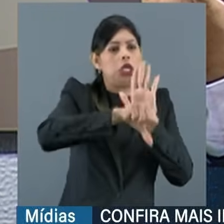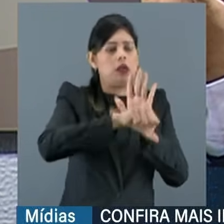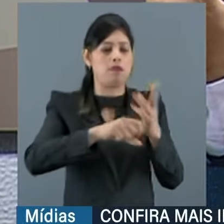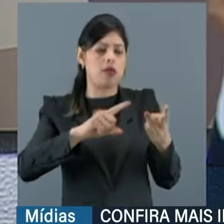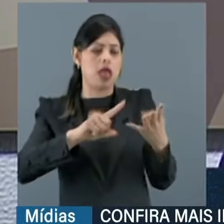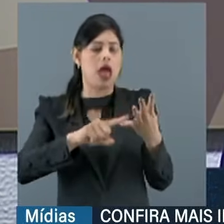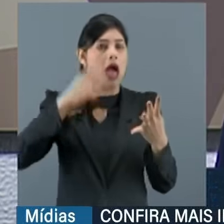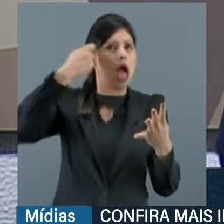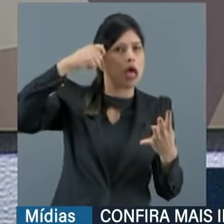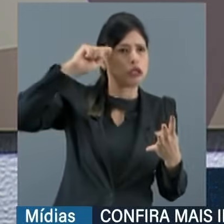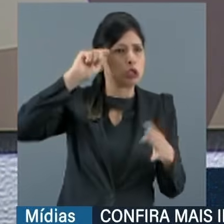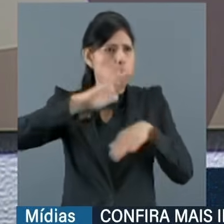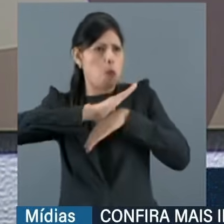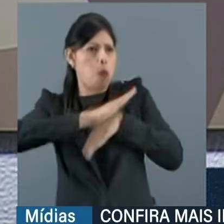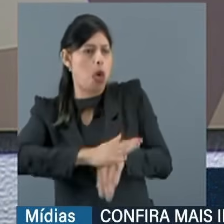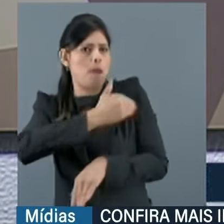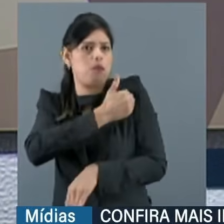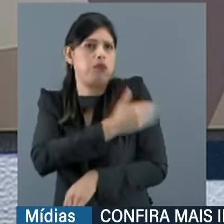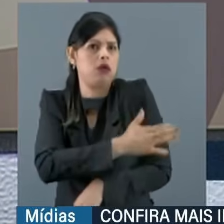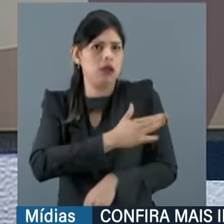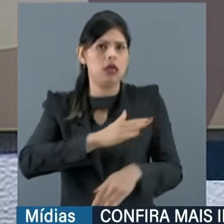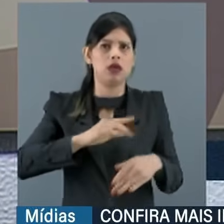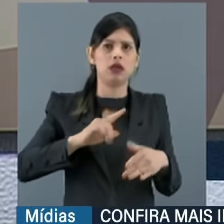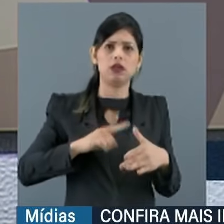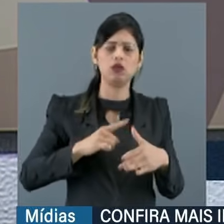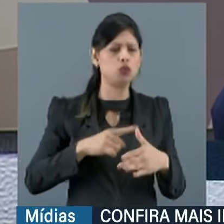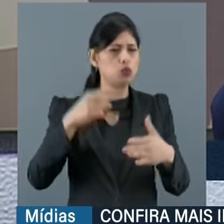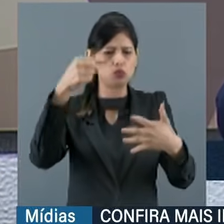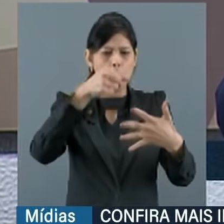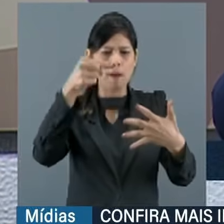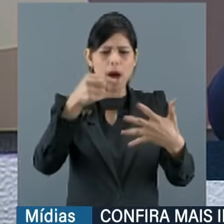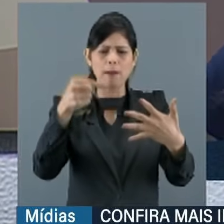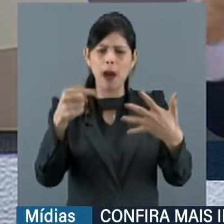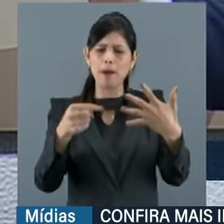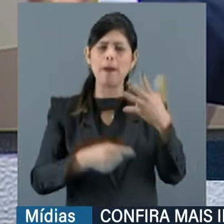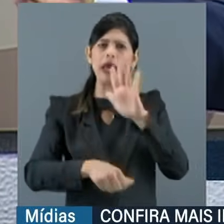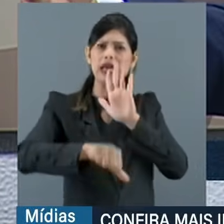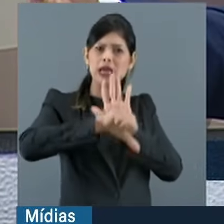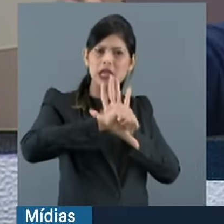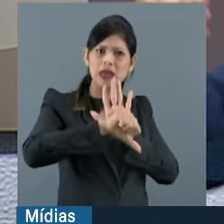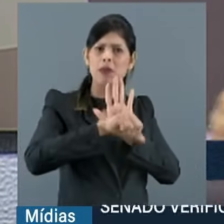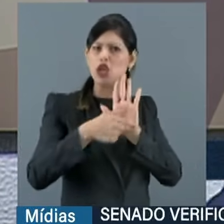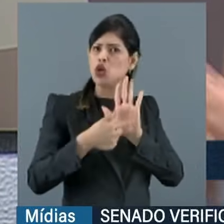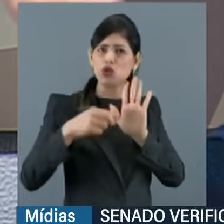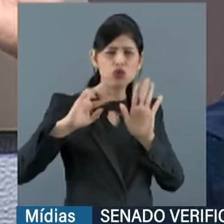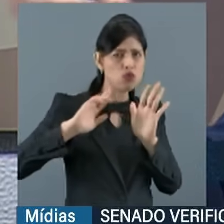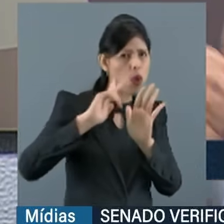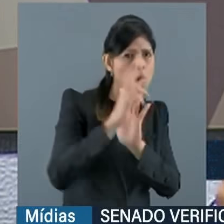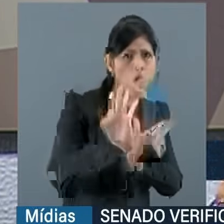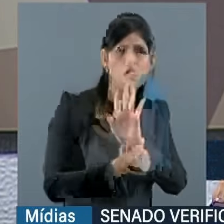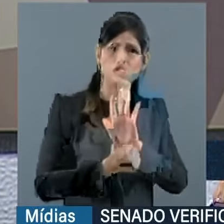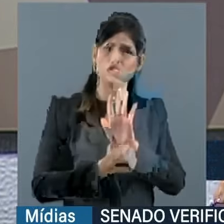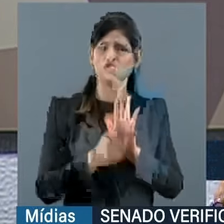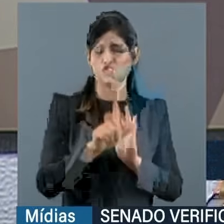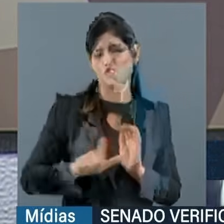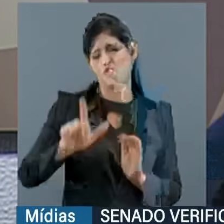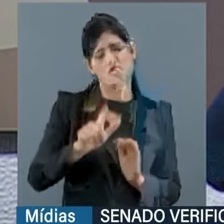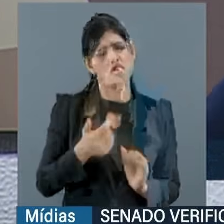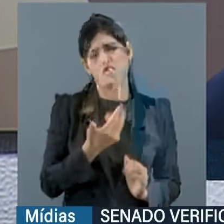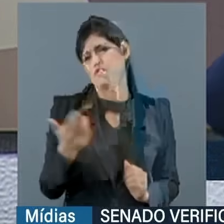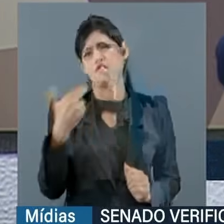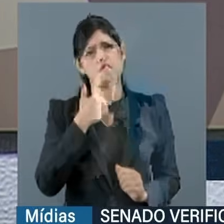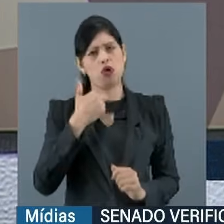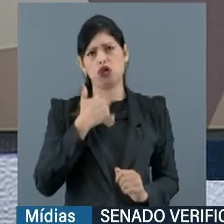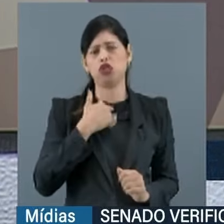racismo, tudo isso está votado pelo Congresso Nacional. Então, é claro que há uma fronteira da liberdade de expressão, como o doutor Gonet disse.